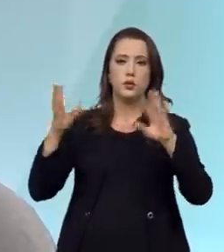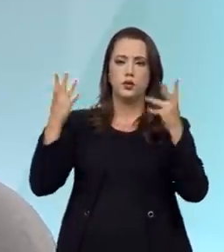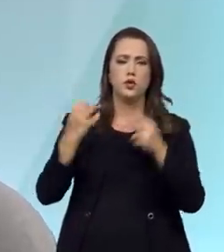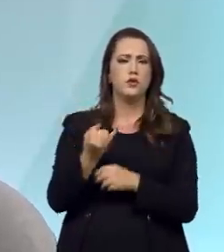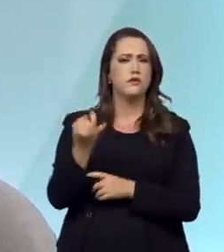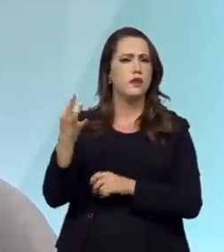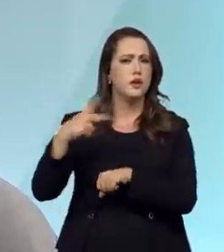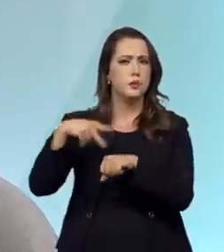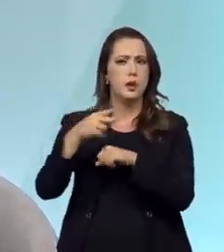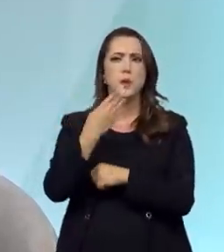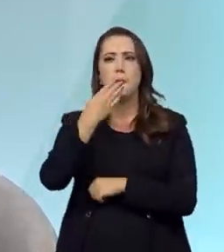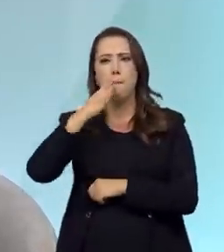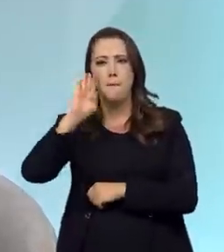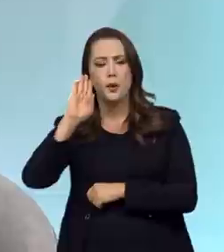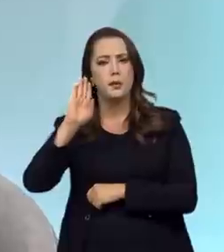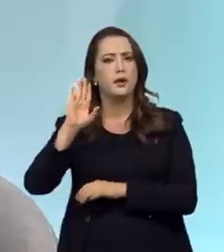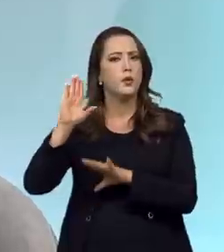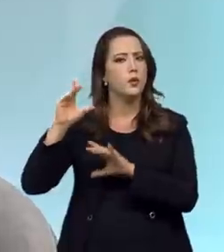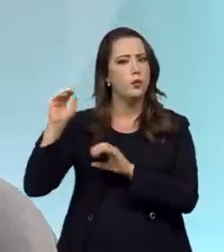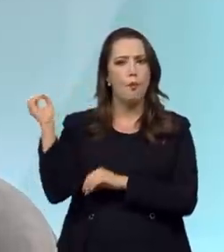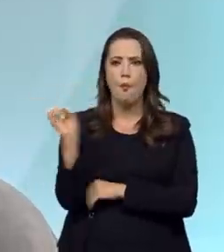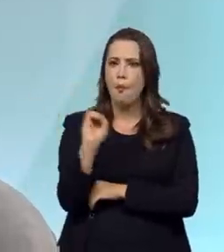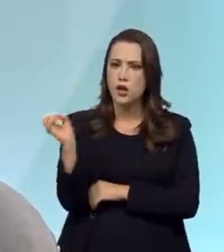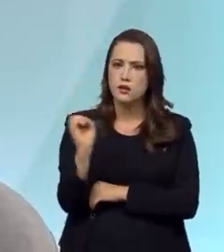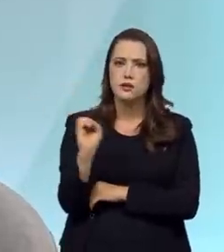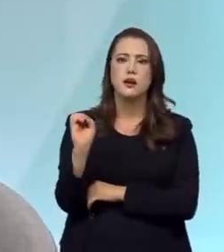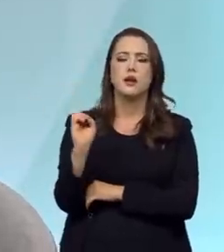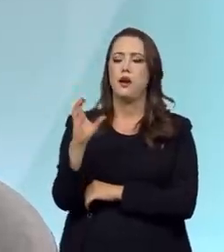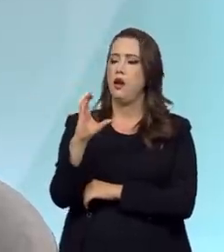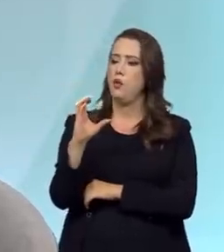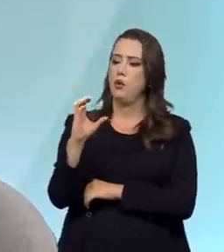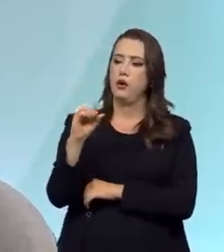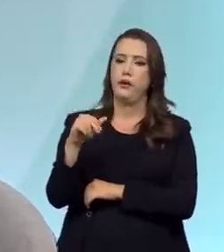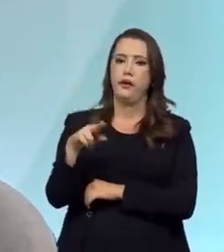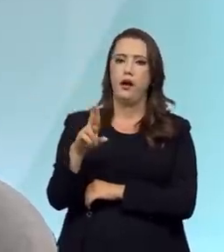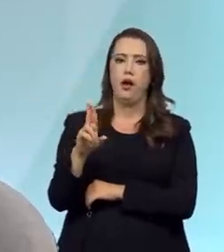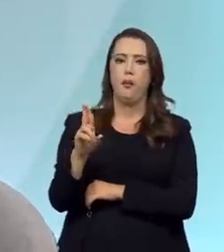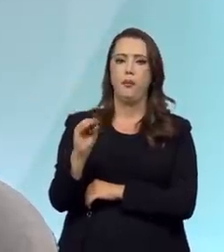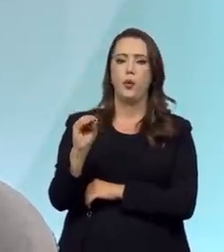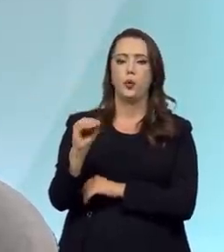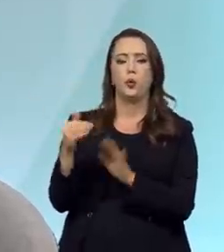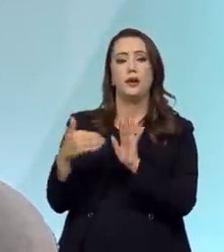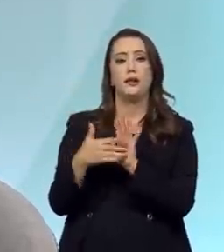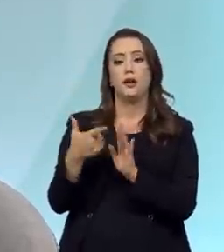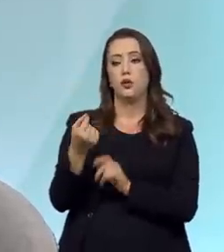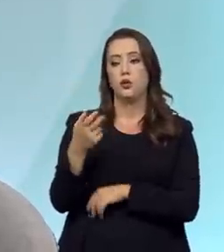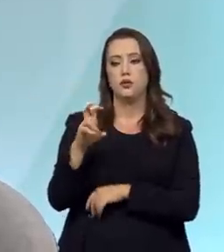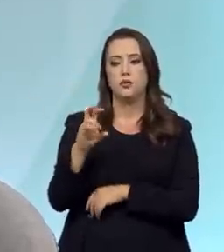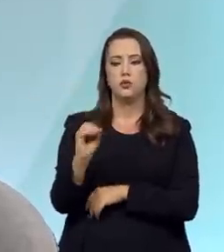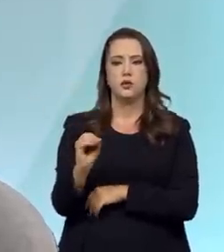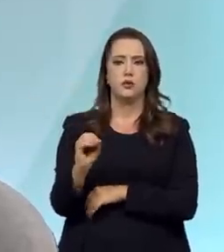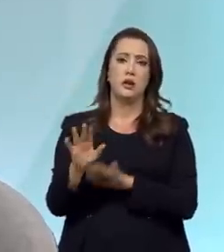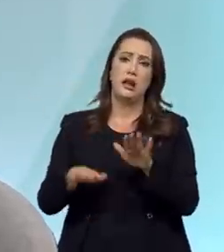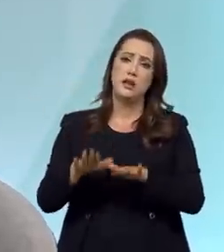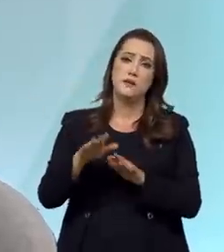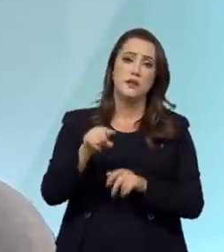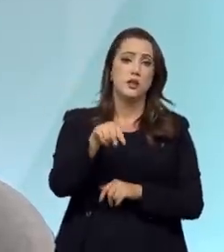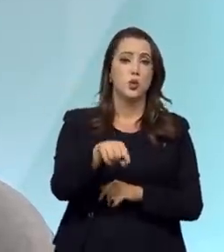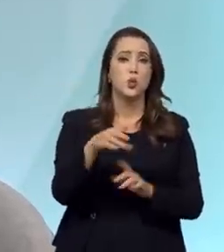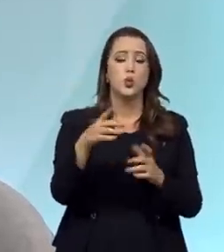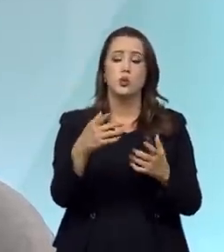neutralidade carbono até 2050 algumas atividades por inviabilidade Econômica ou